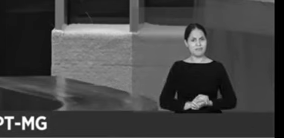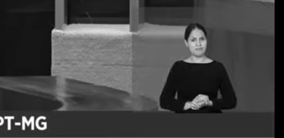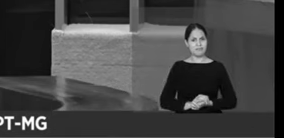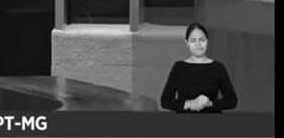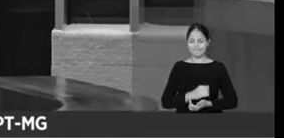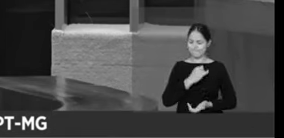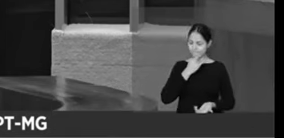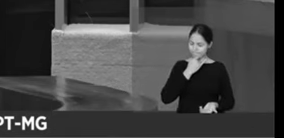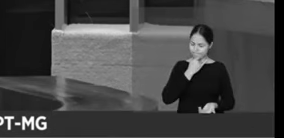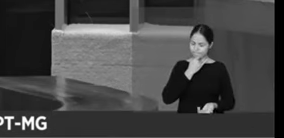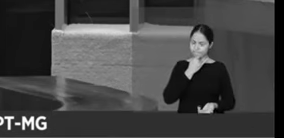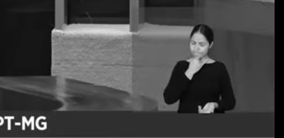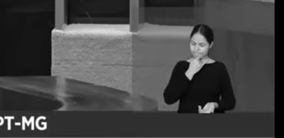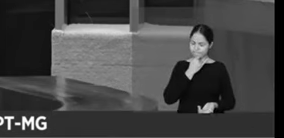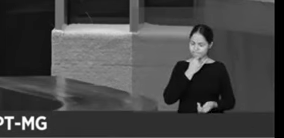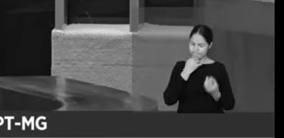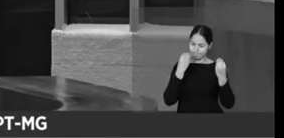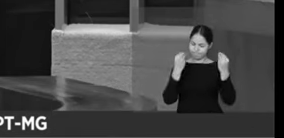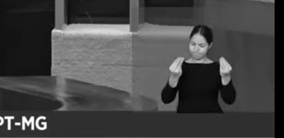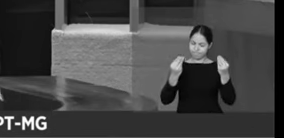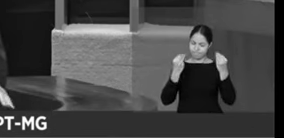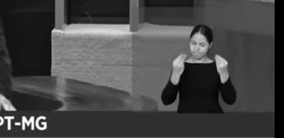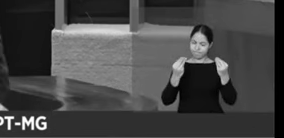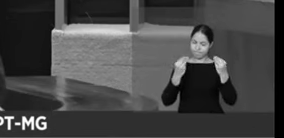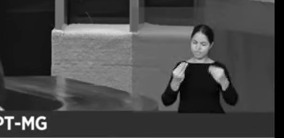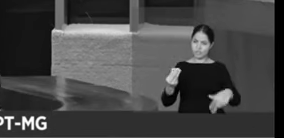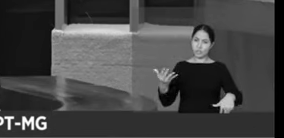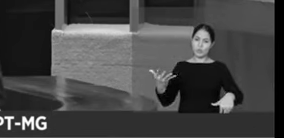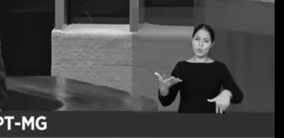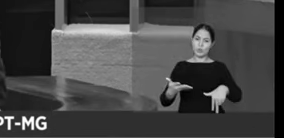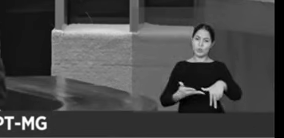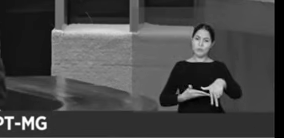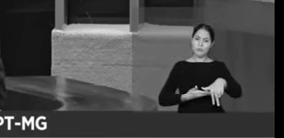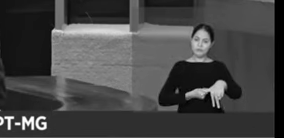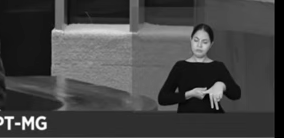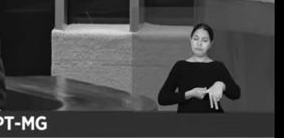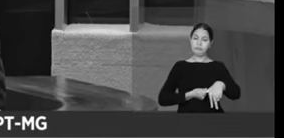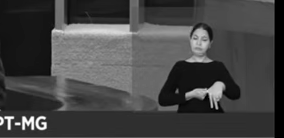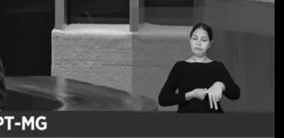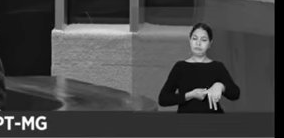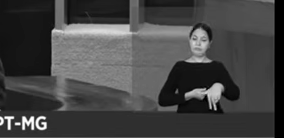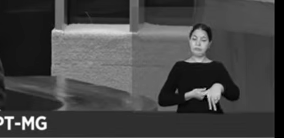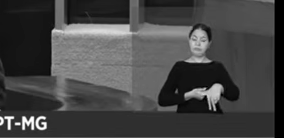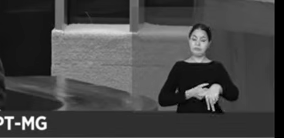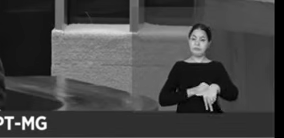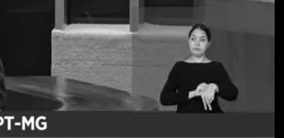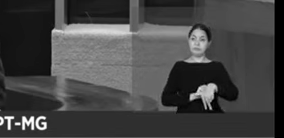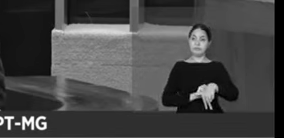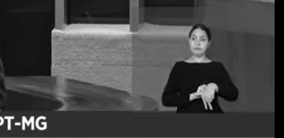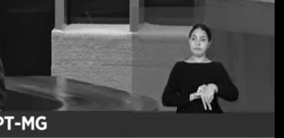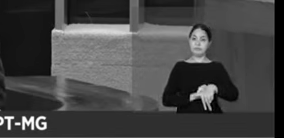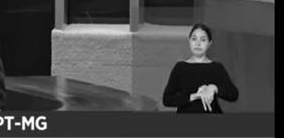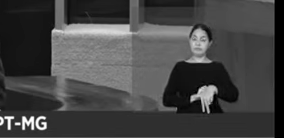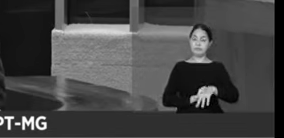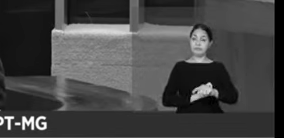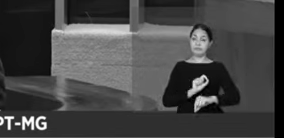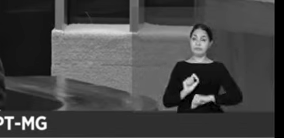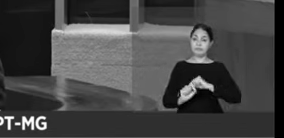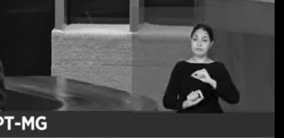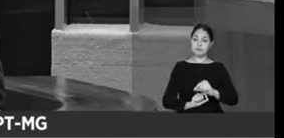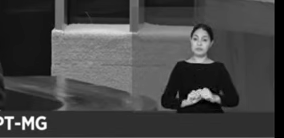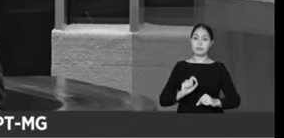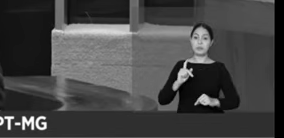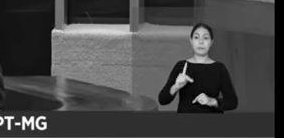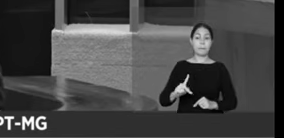como que a corrupção está enraizada aí e uma omissão da Procuradoria-Geral da